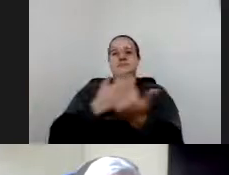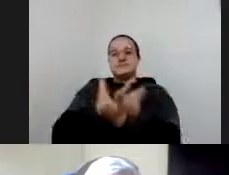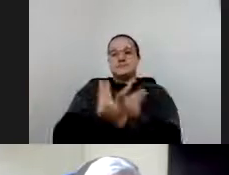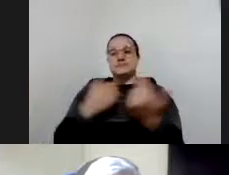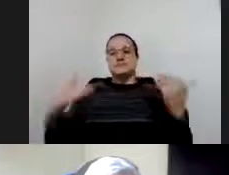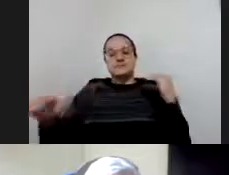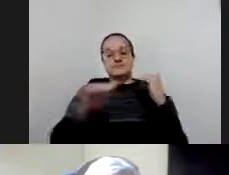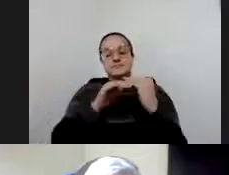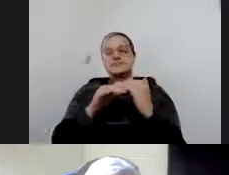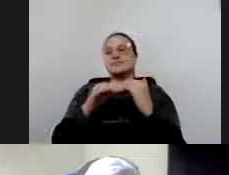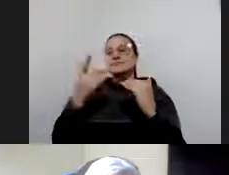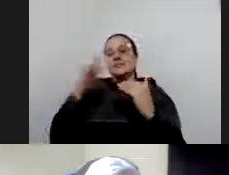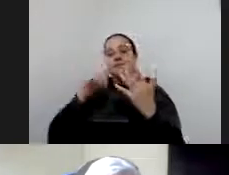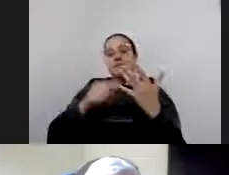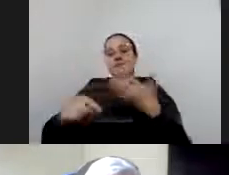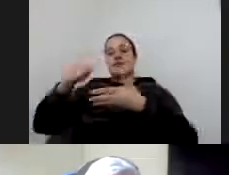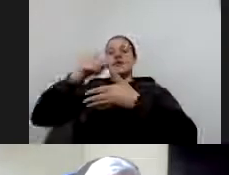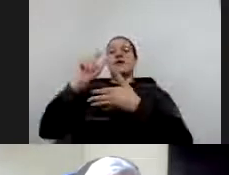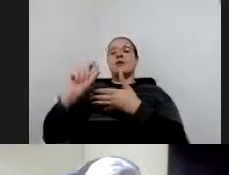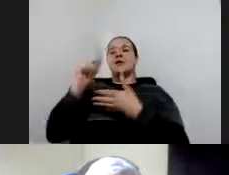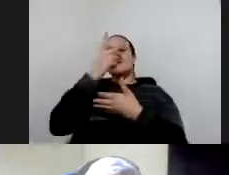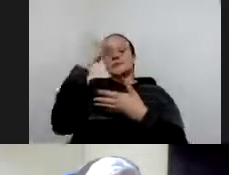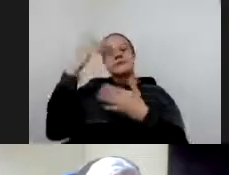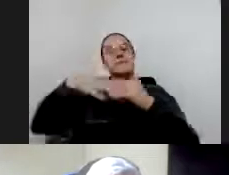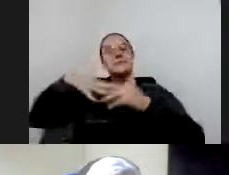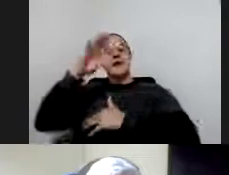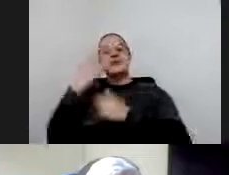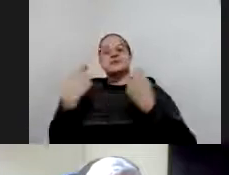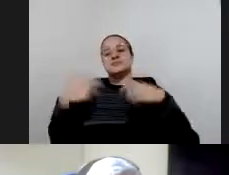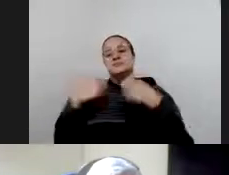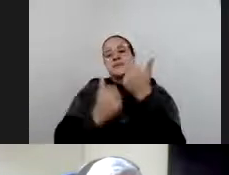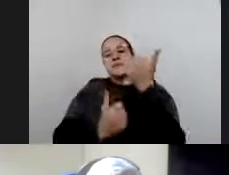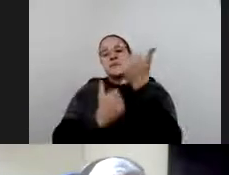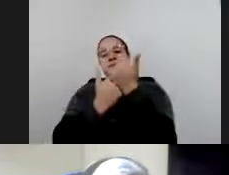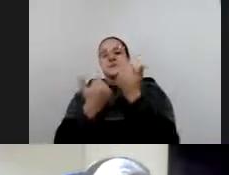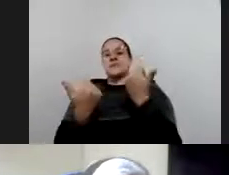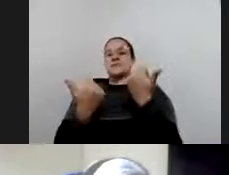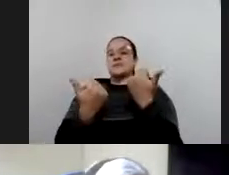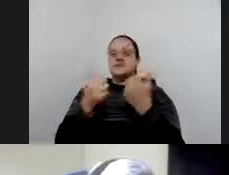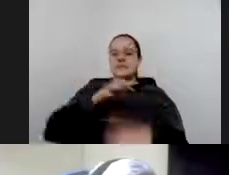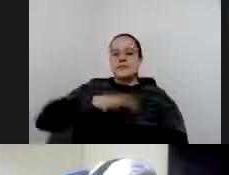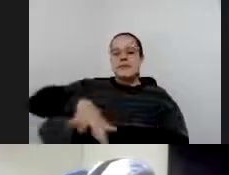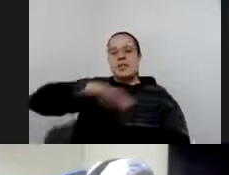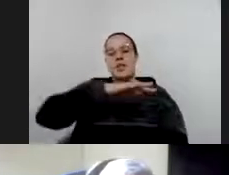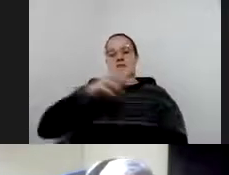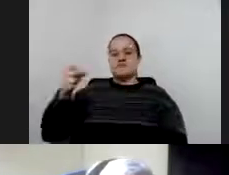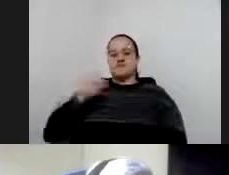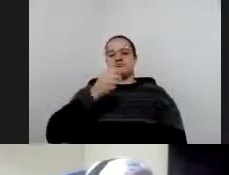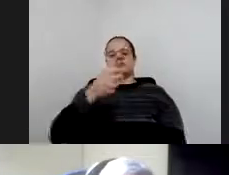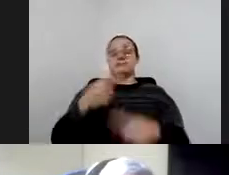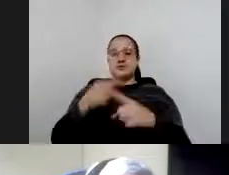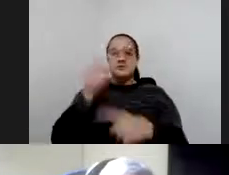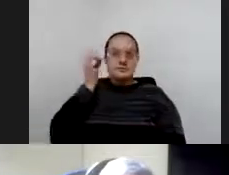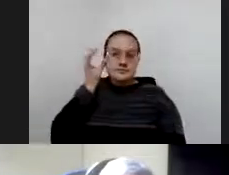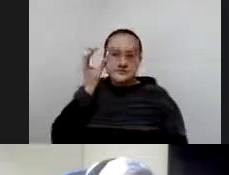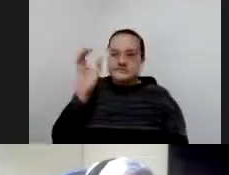priorizando aqueles que mais precisam de apoio, de suporte, né? De espaço, que não é fácil do jeito. E